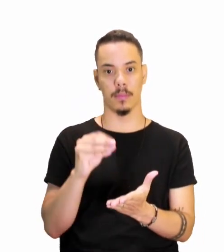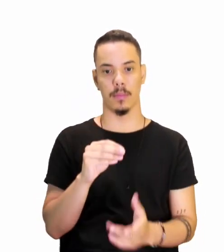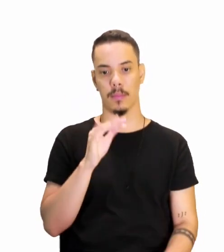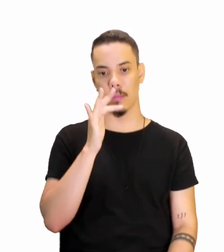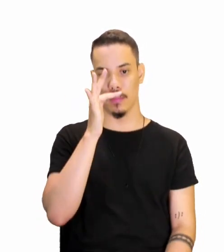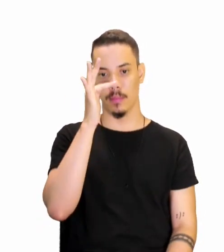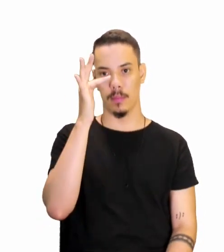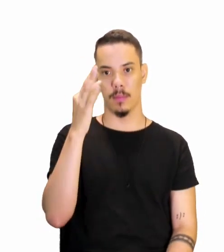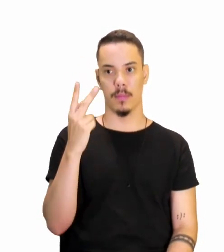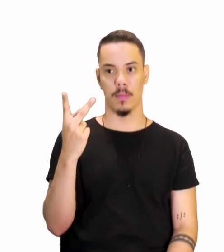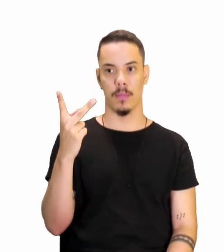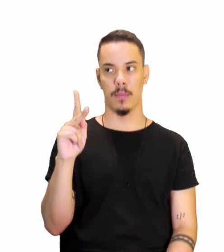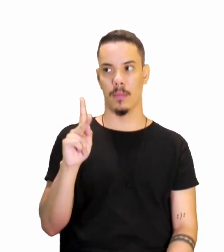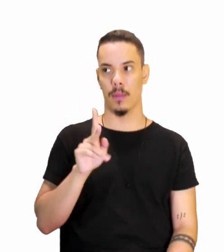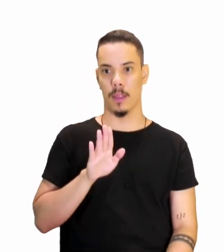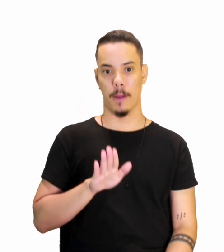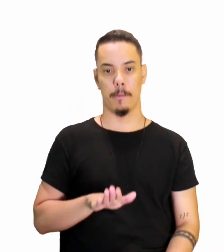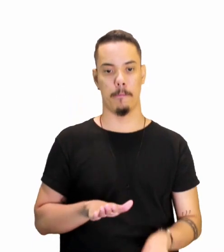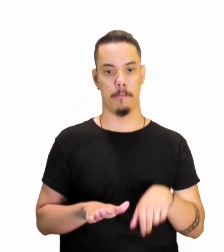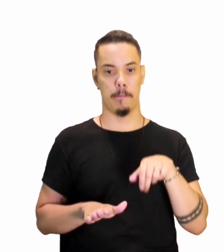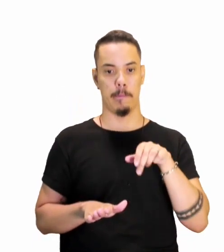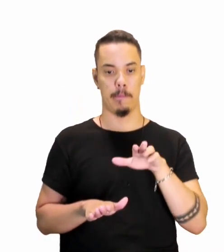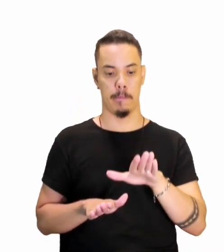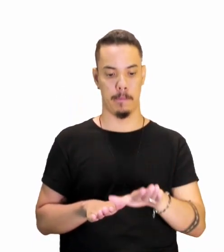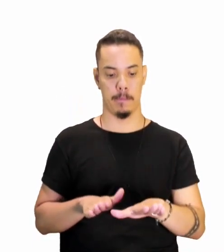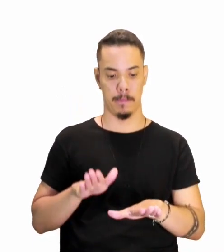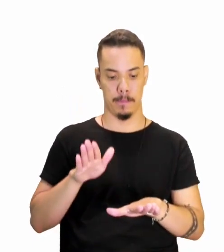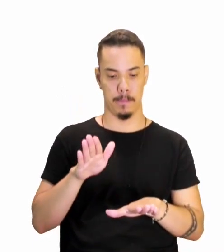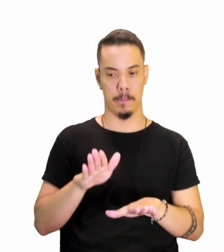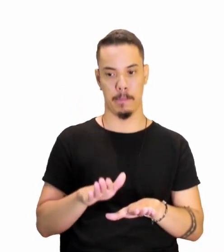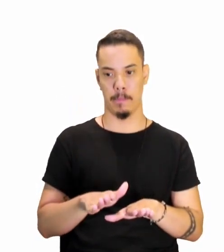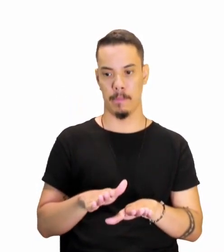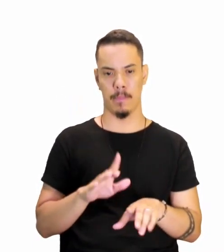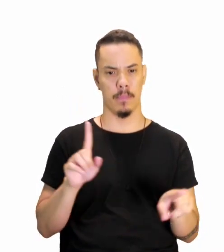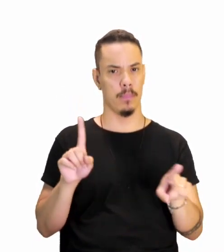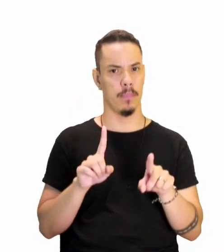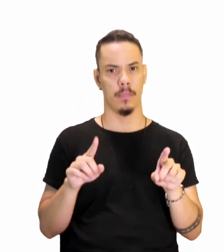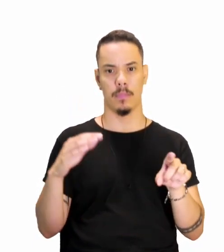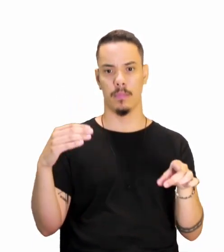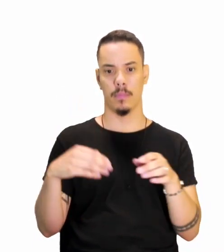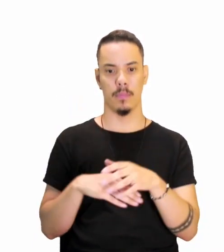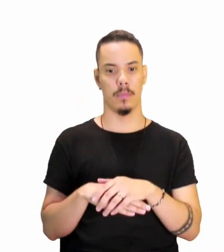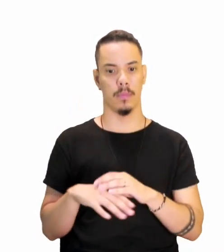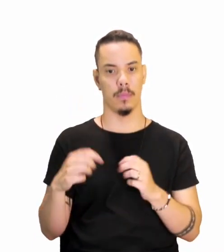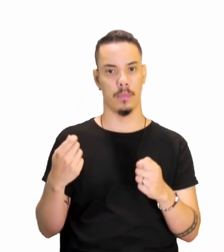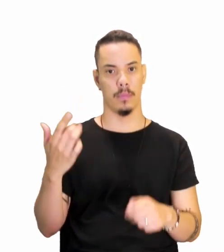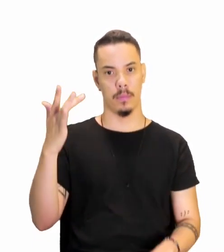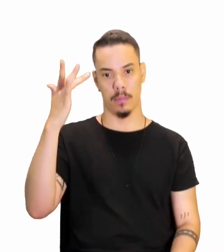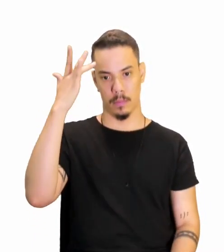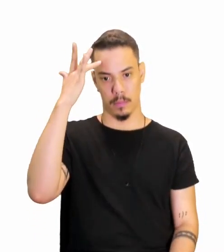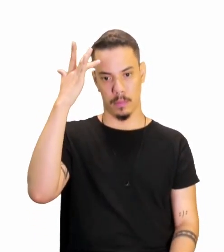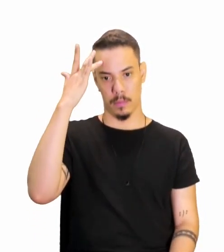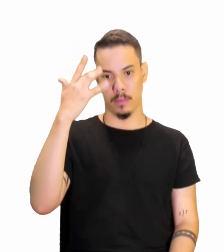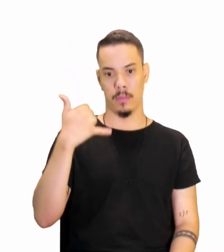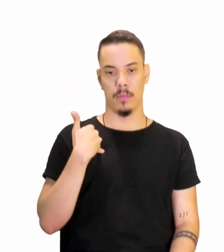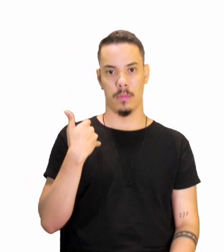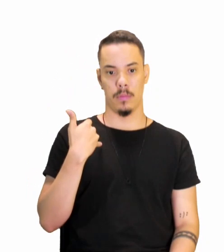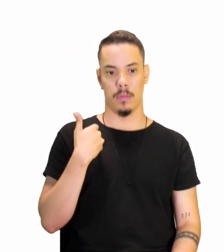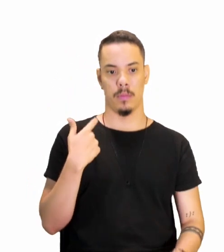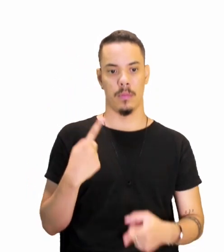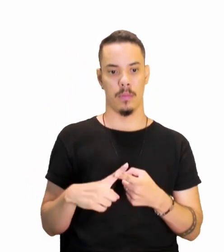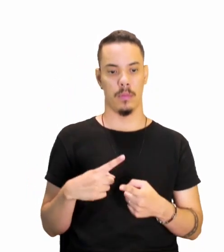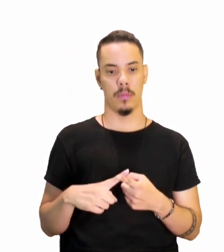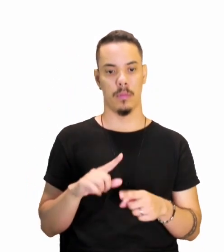flor sua pisada. Ó, não guardes que a madura idade, que